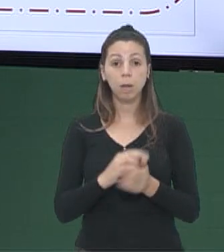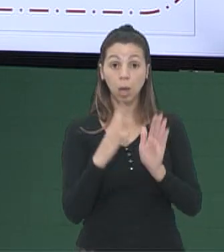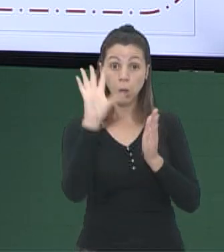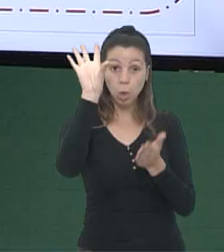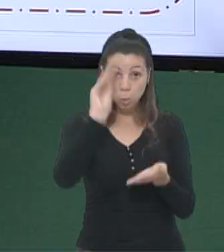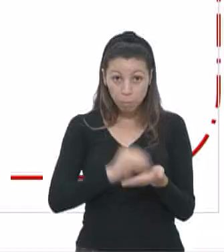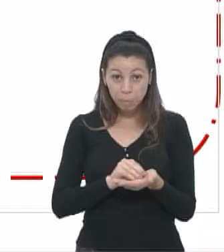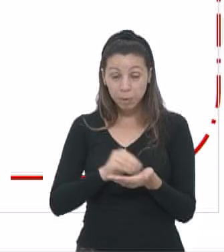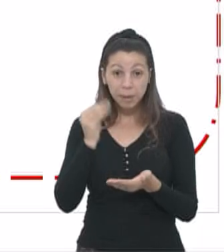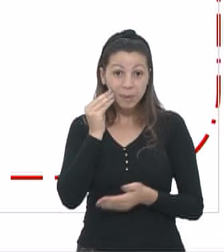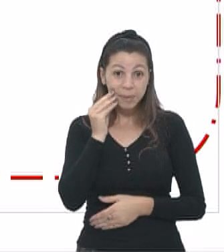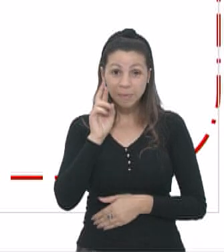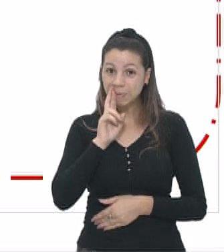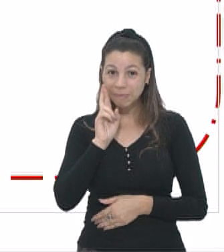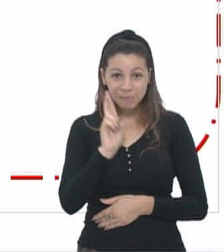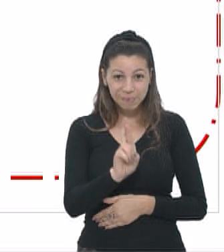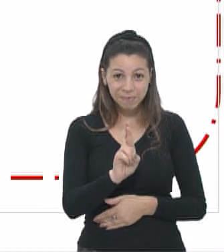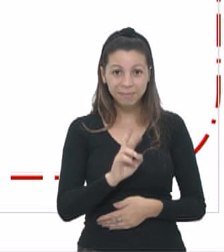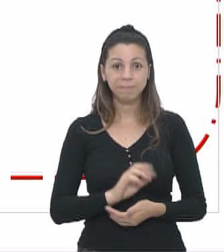tenta responder.